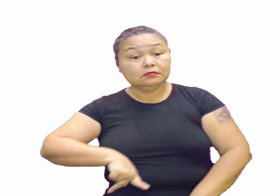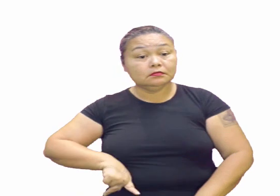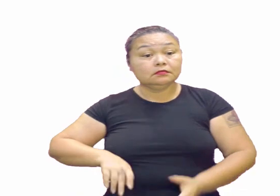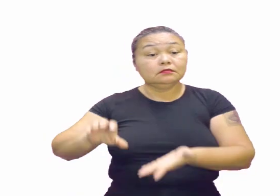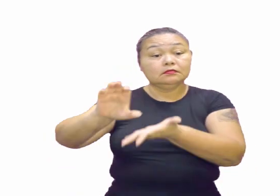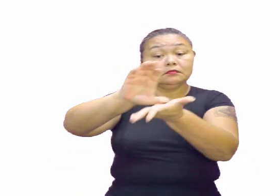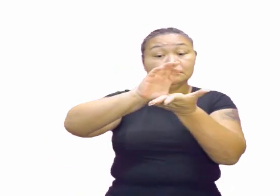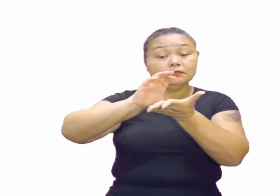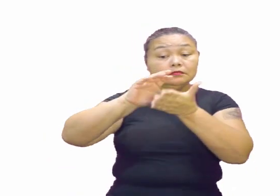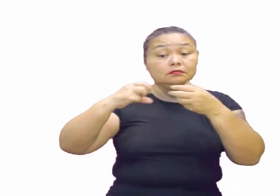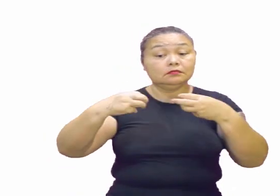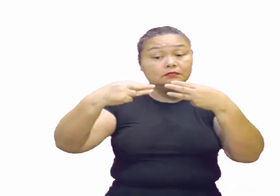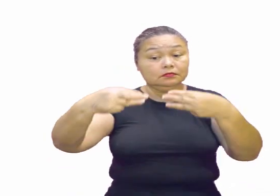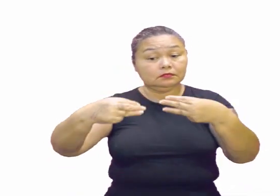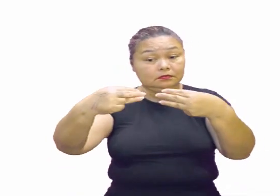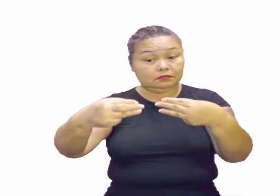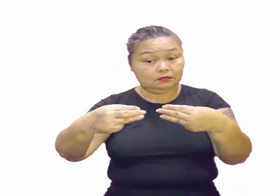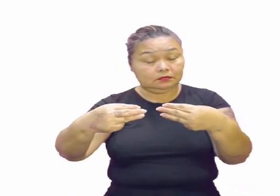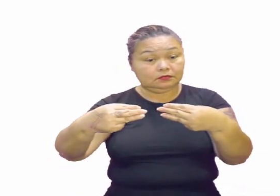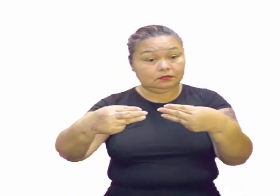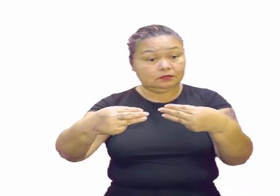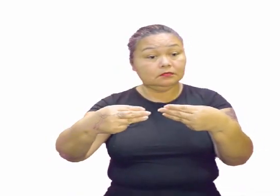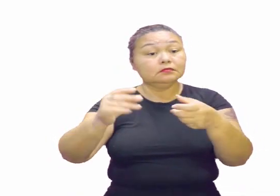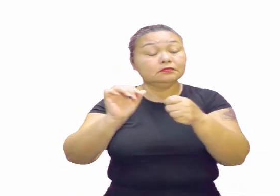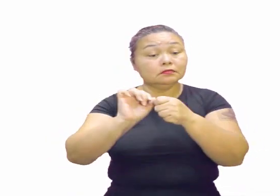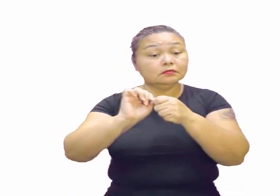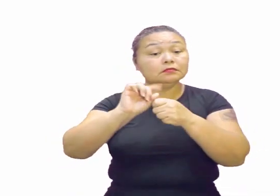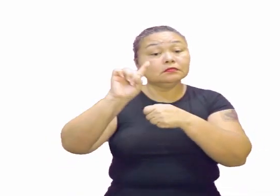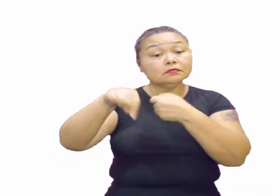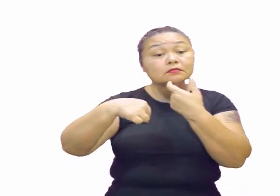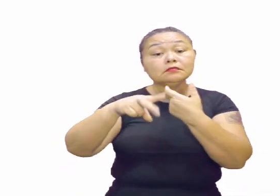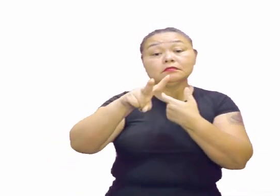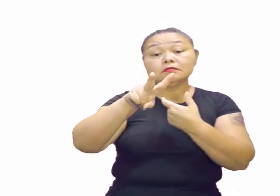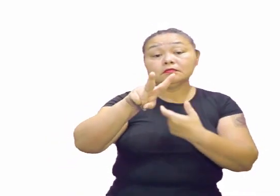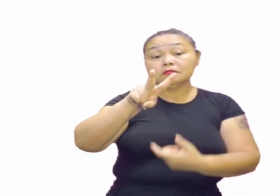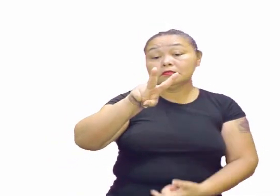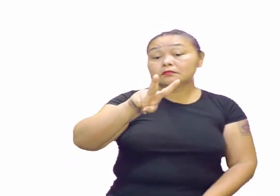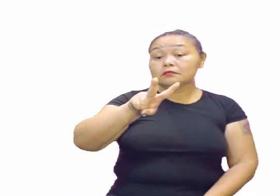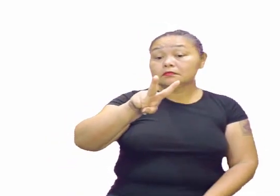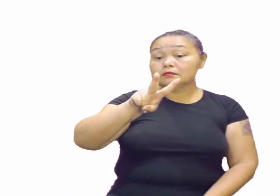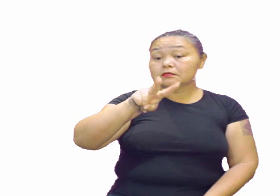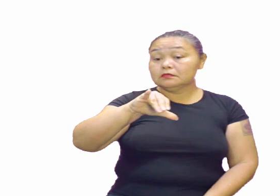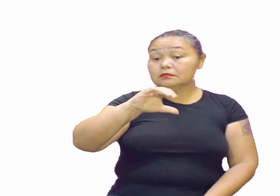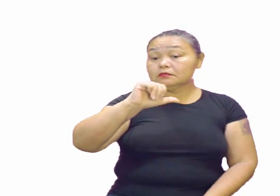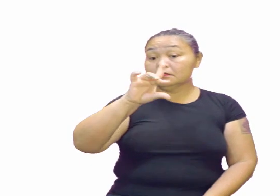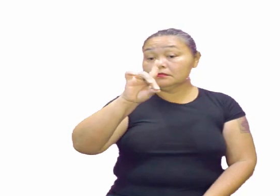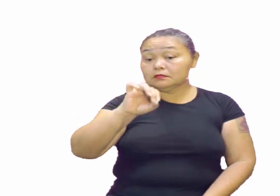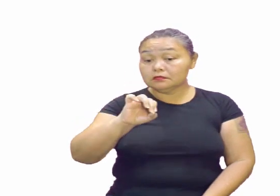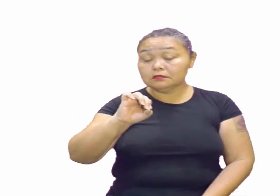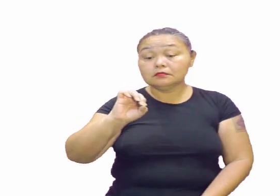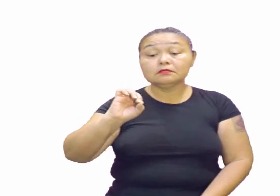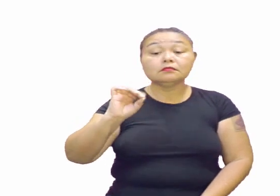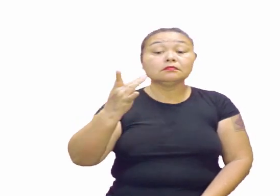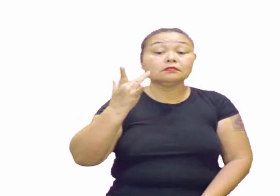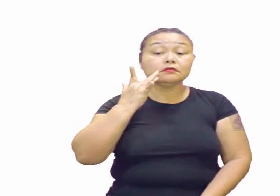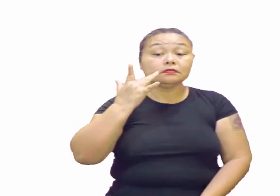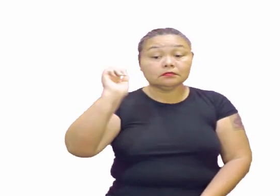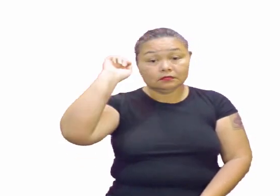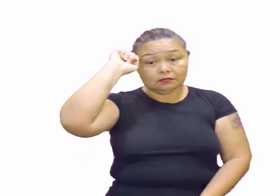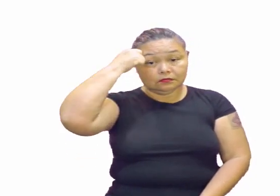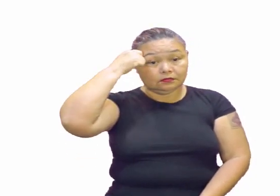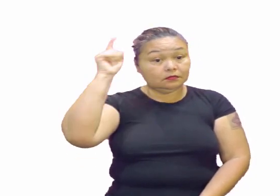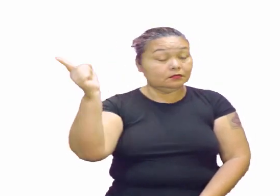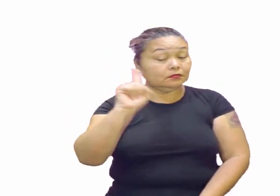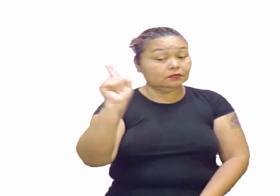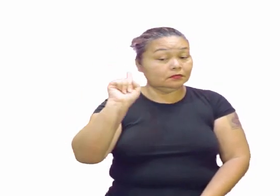do Conselho de Ministros, que era, na época, o Visconde de Ouro Preto, e não o imperador